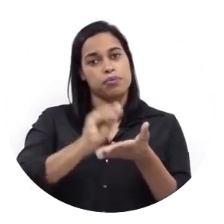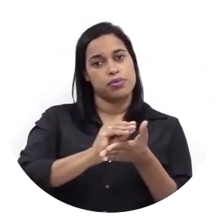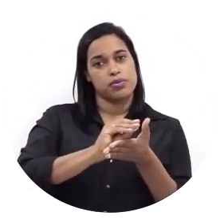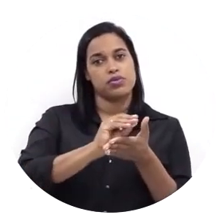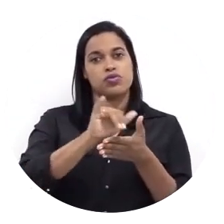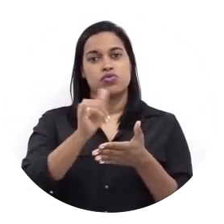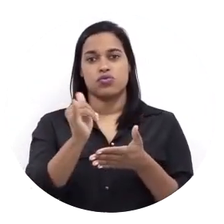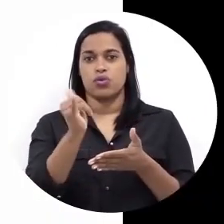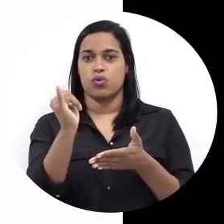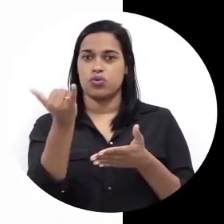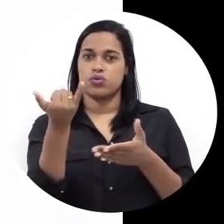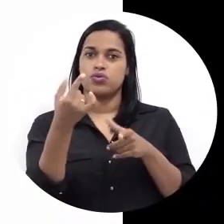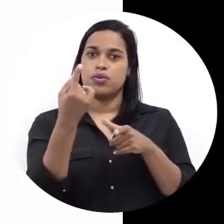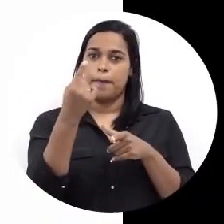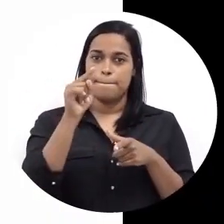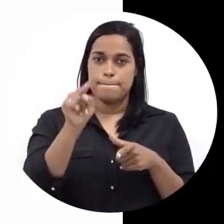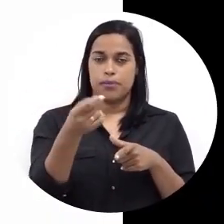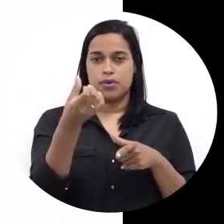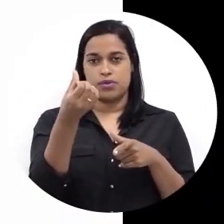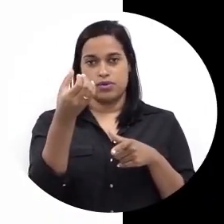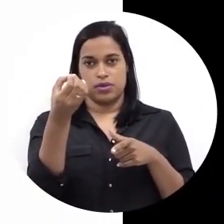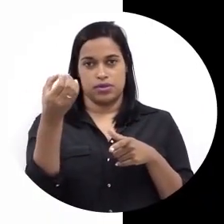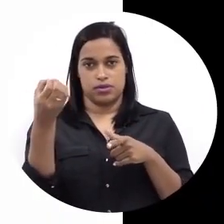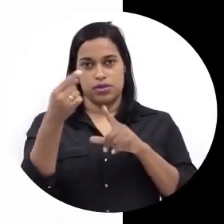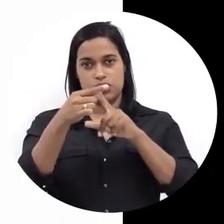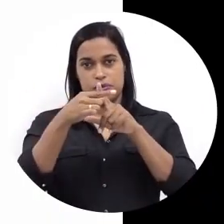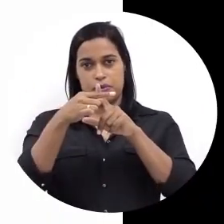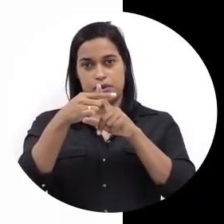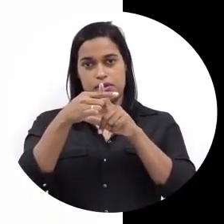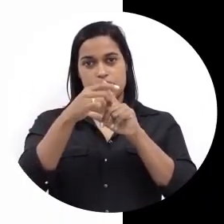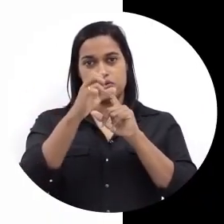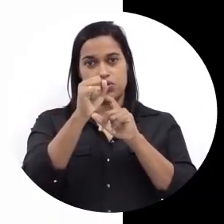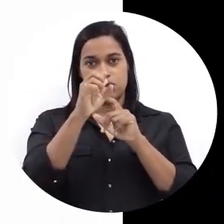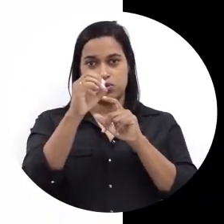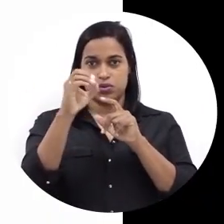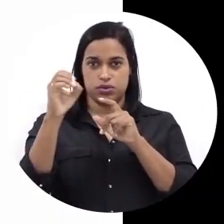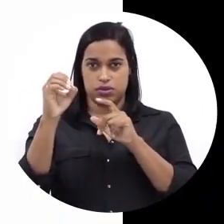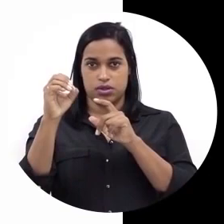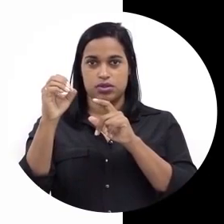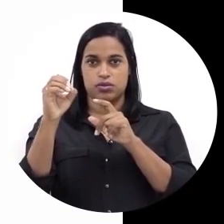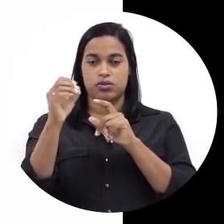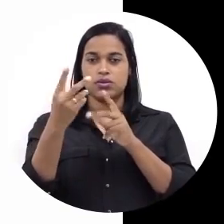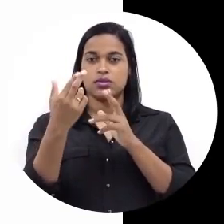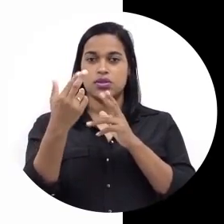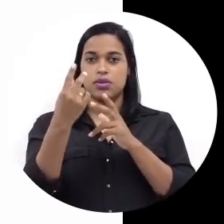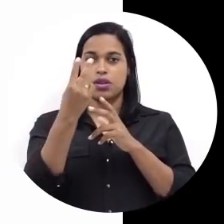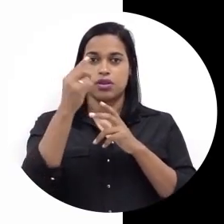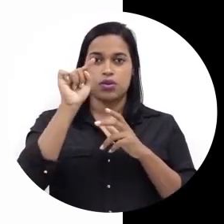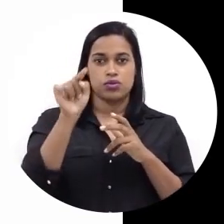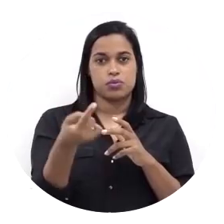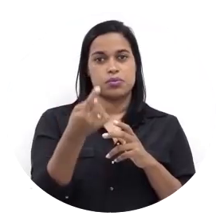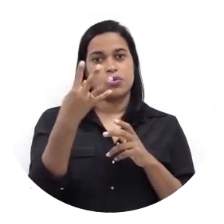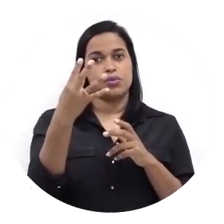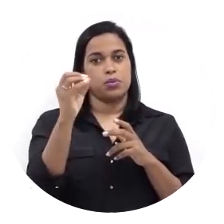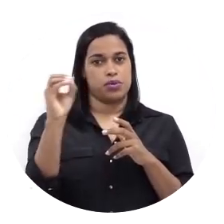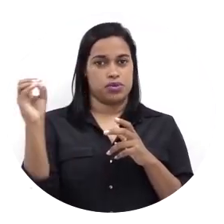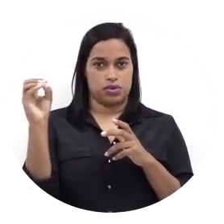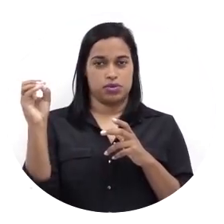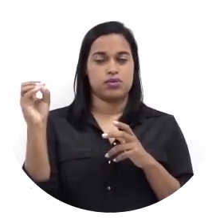juros. Logo, será 1.600 mais 800, que nos dá um montante de